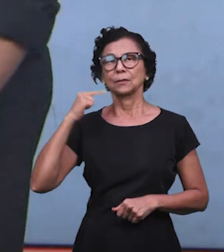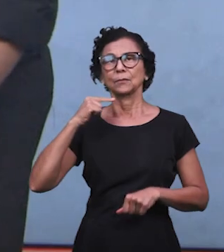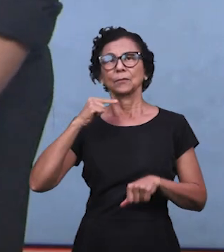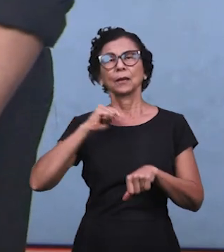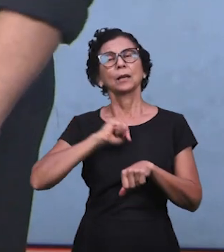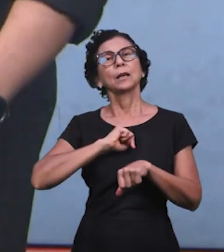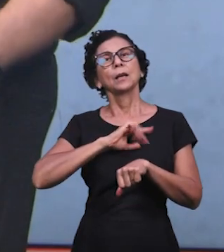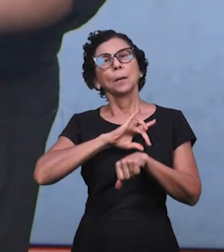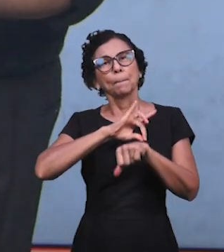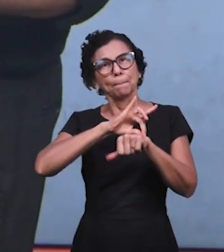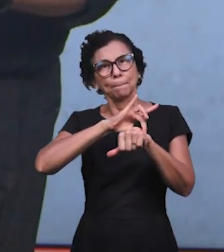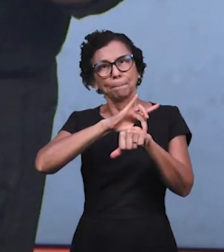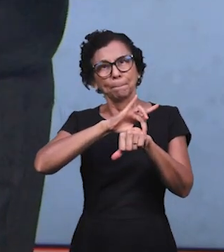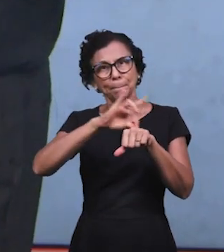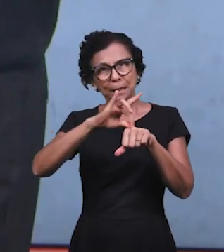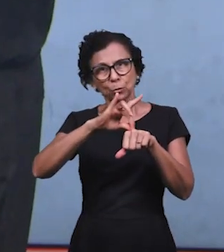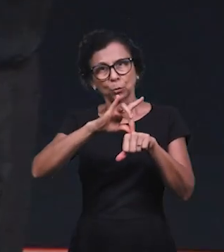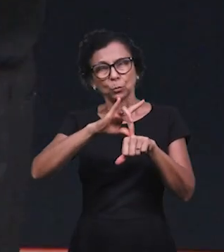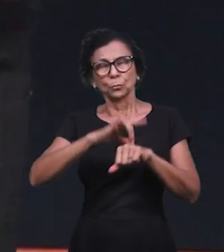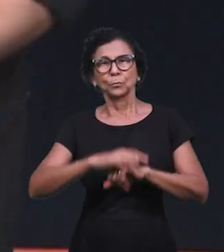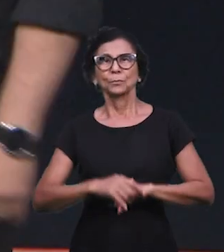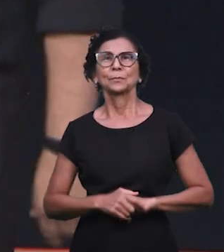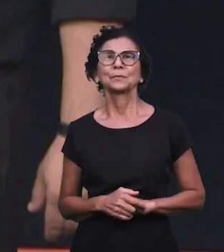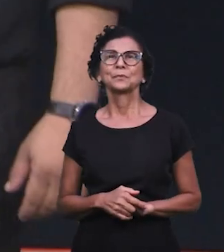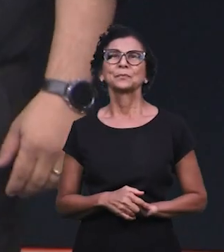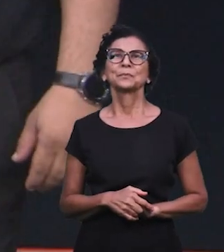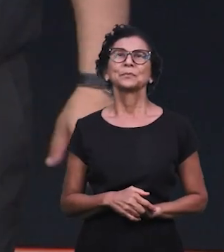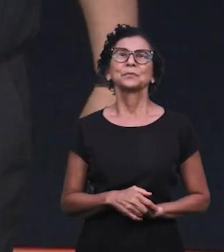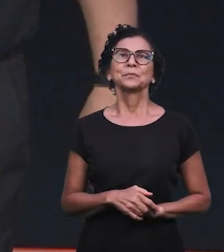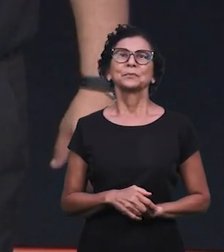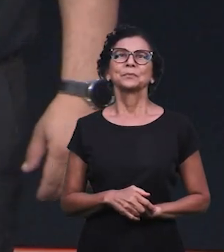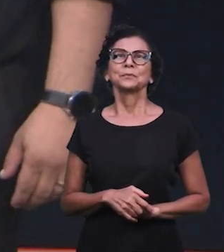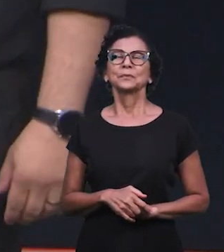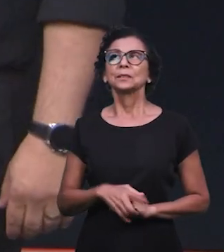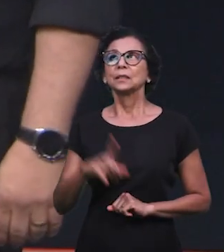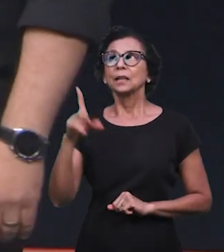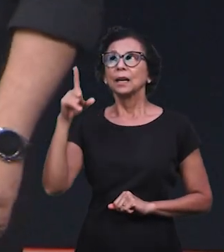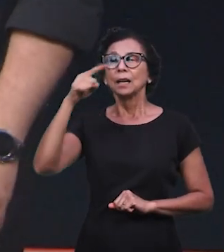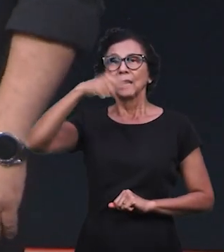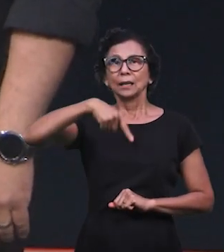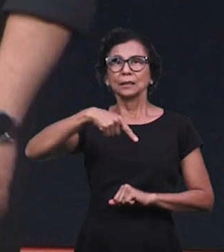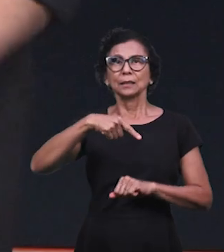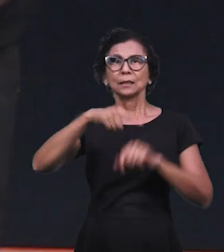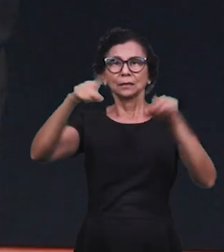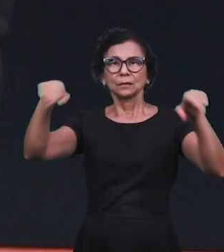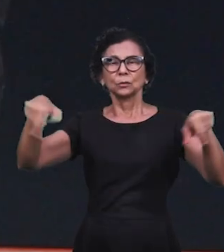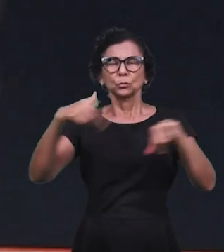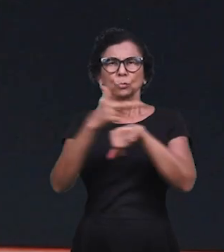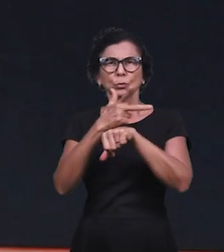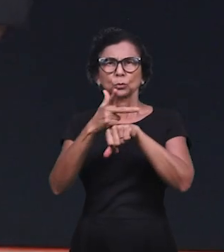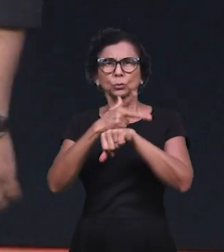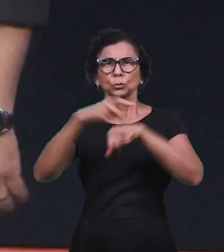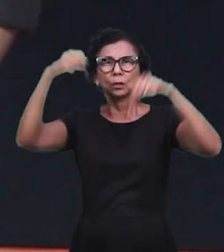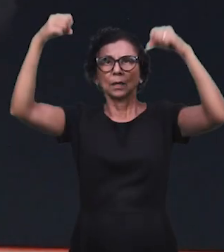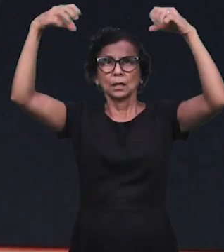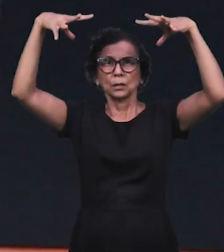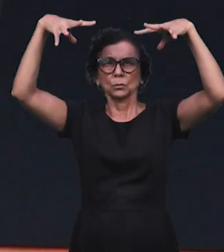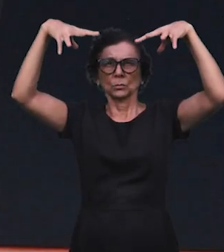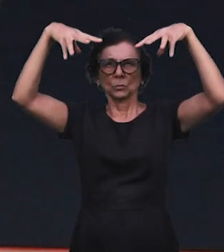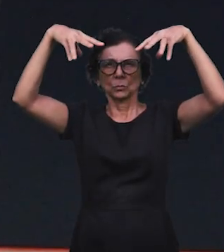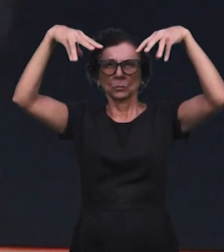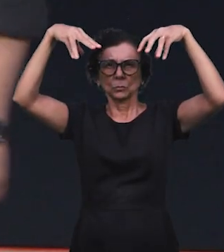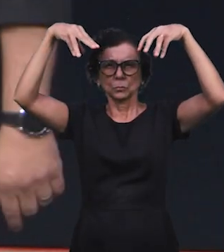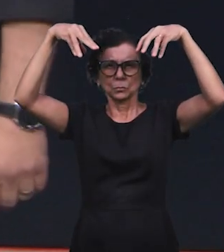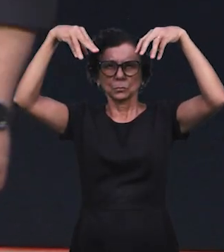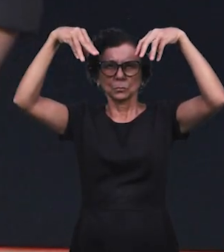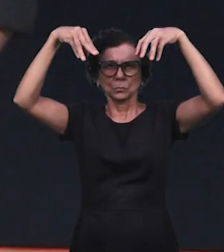preto, para não iluminar, e nós vamos diminuir a nossa luz aqui no estúdio, para a gente fazer um teste, ver se a gente vai conseguir ficar com